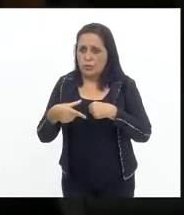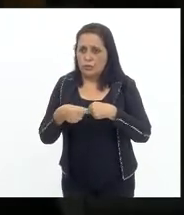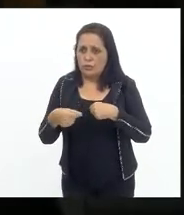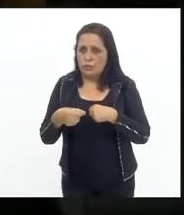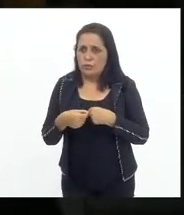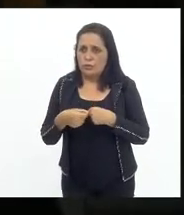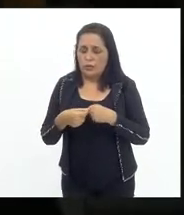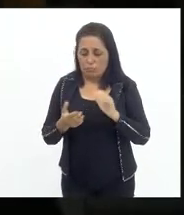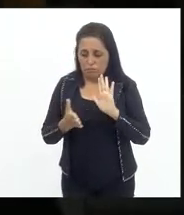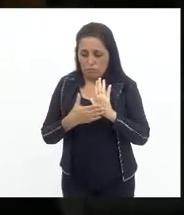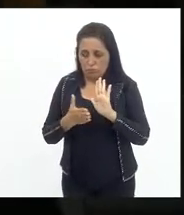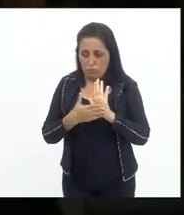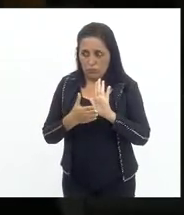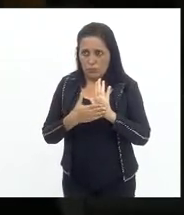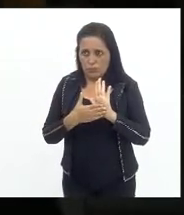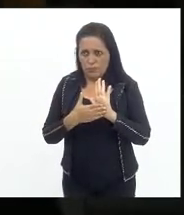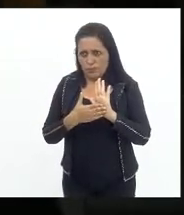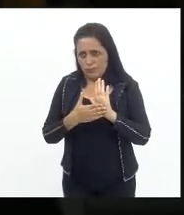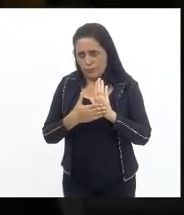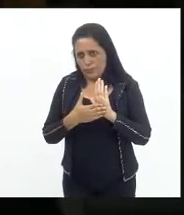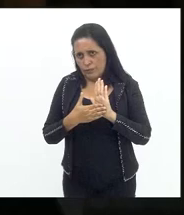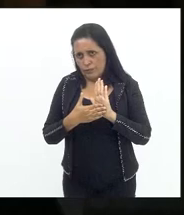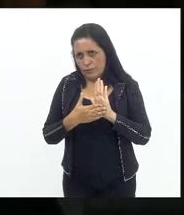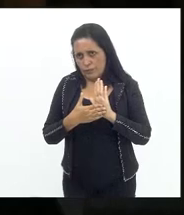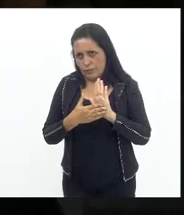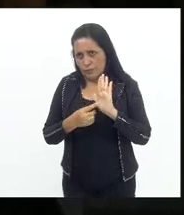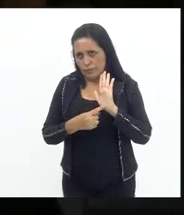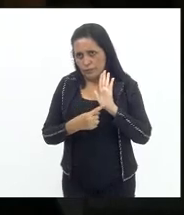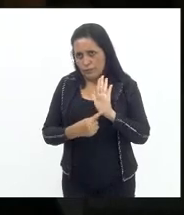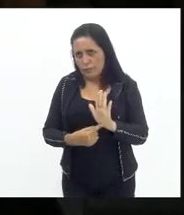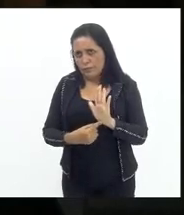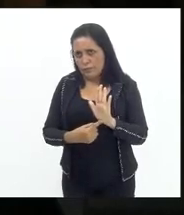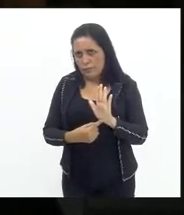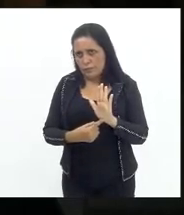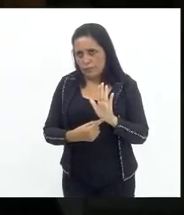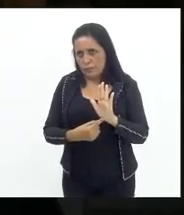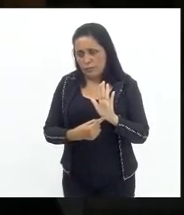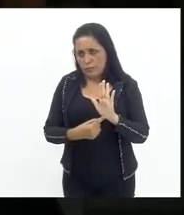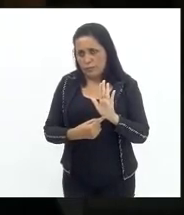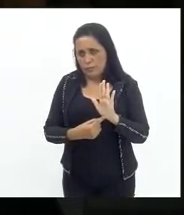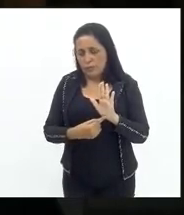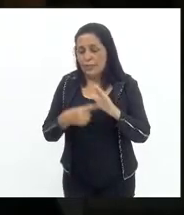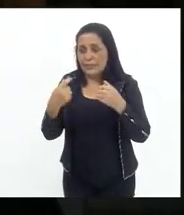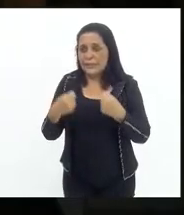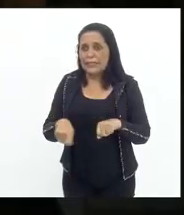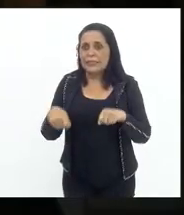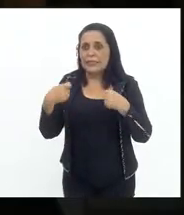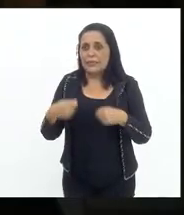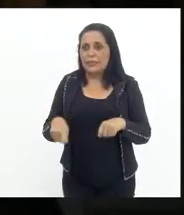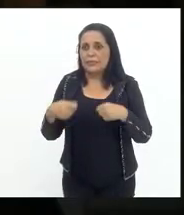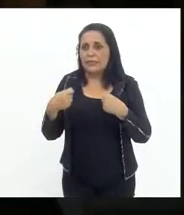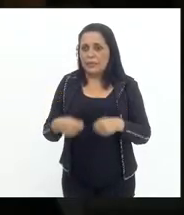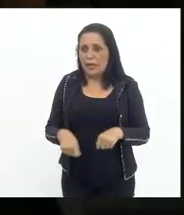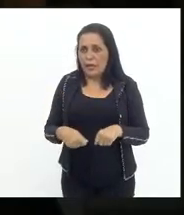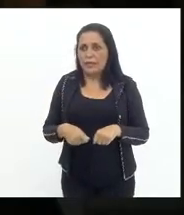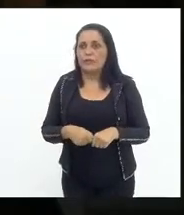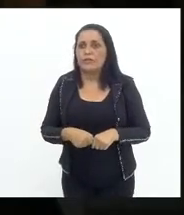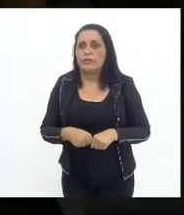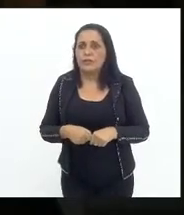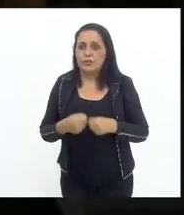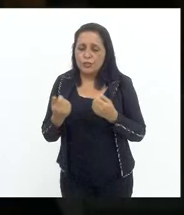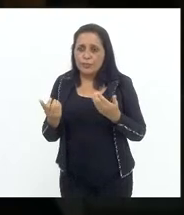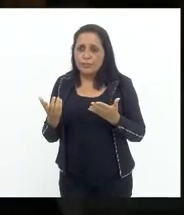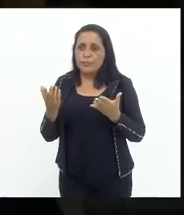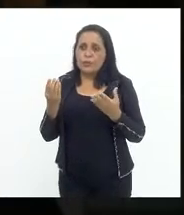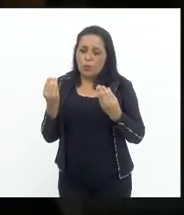dentro da proposta, que mostra a necessidade da gente